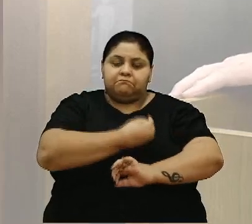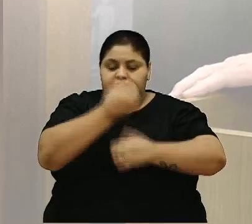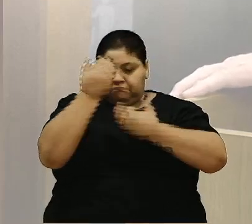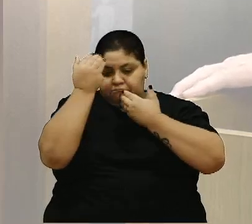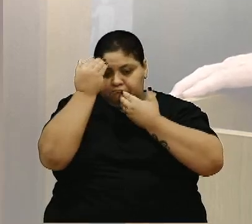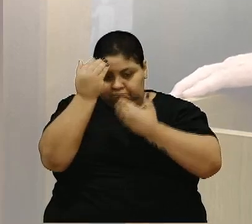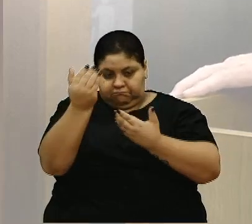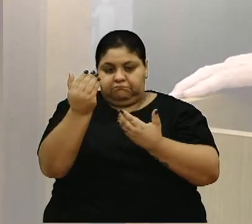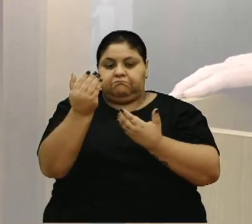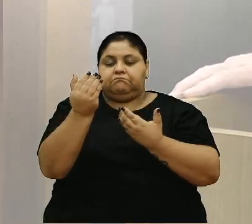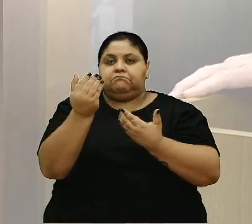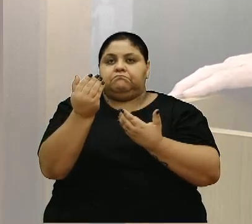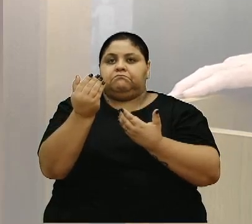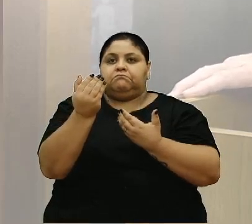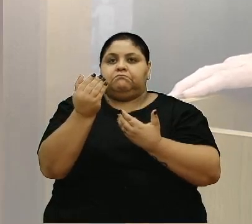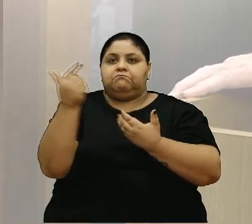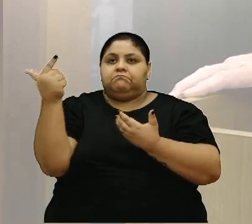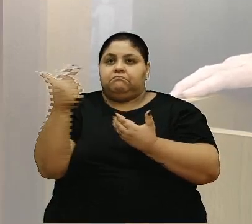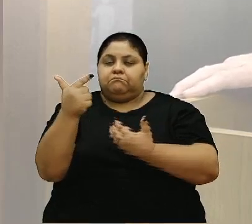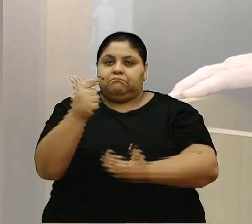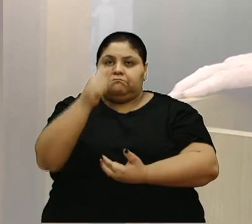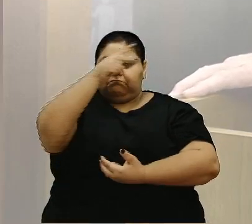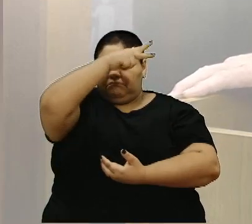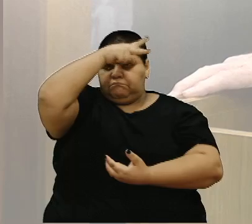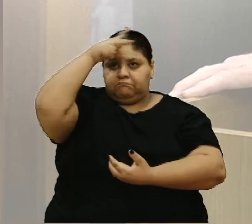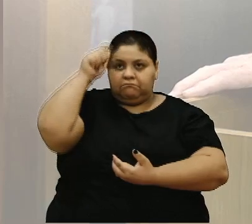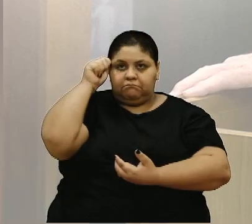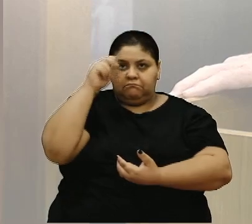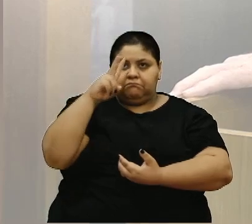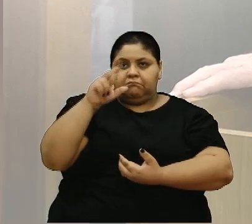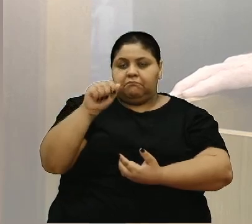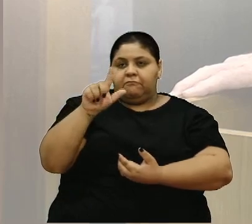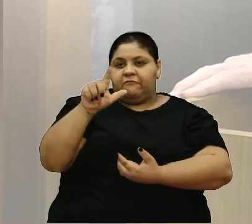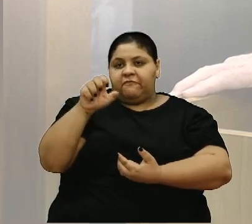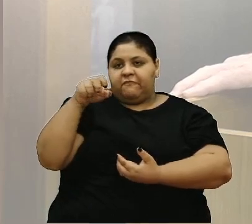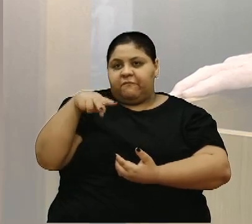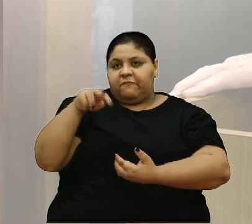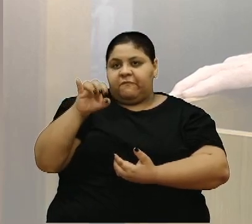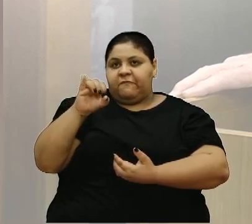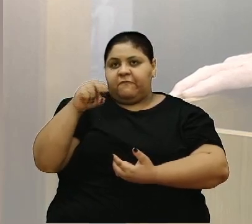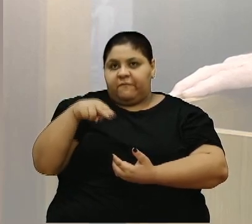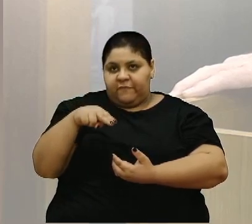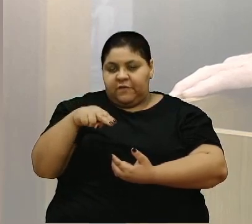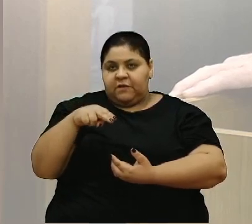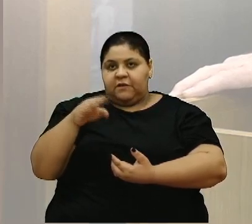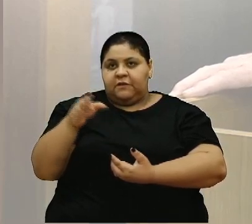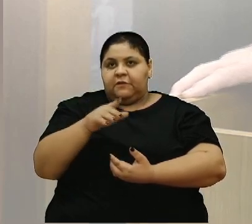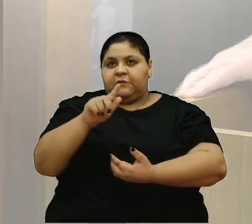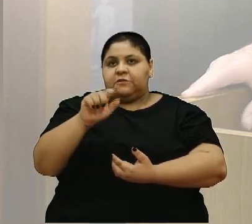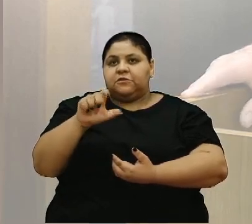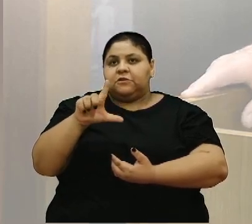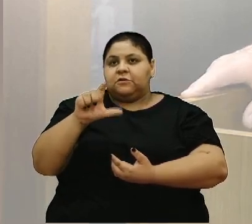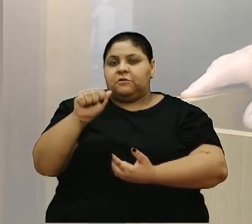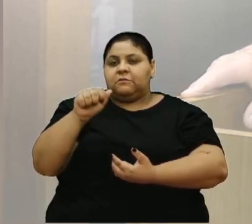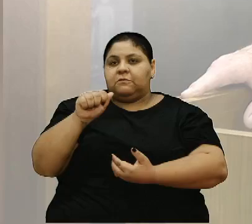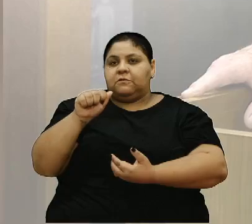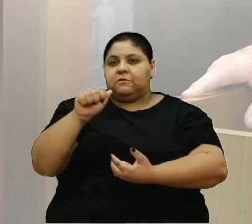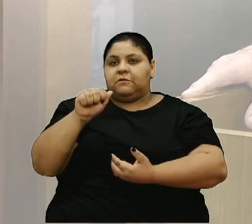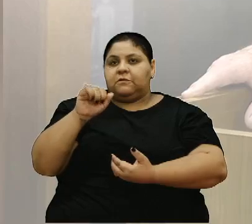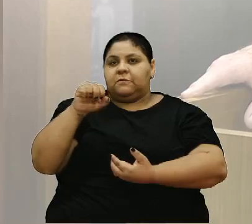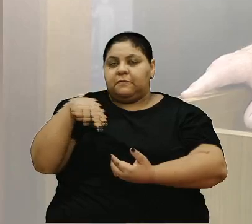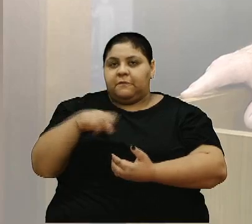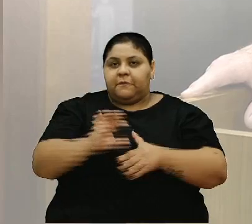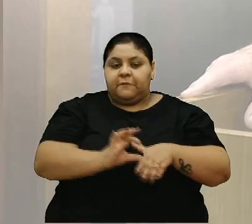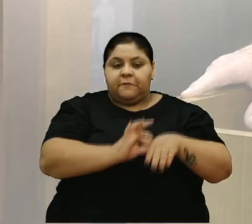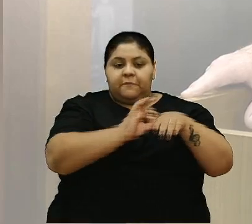de público o vice-prefeito Valentim Gelaim, que estava presente, e o patrão